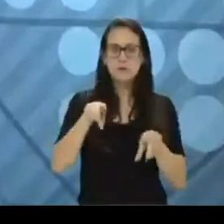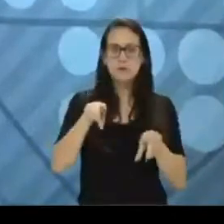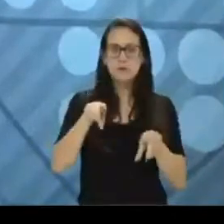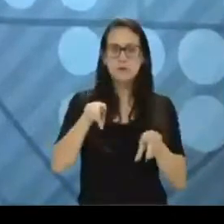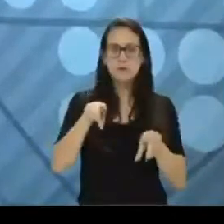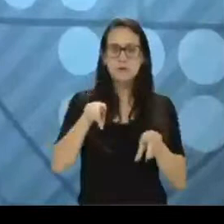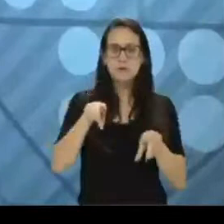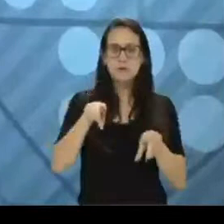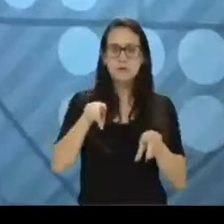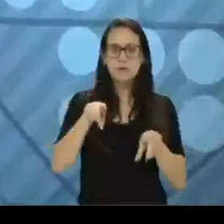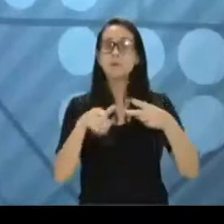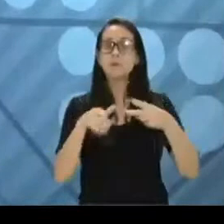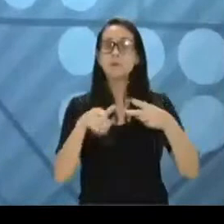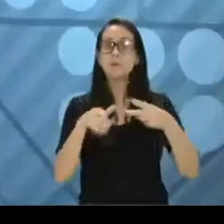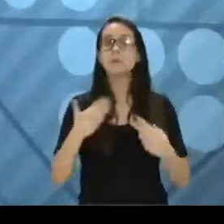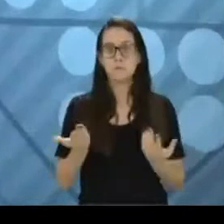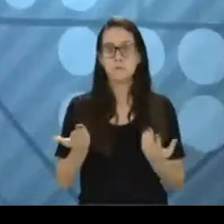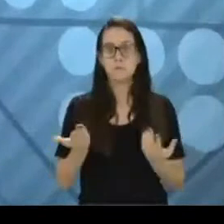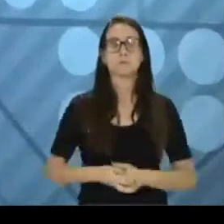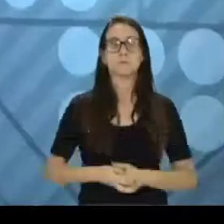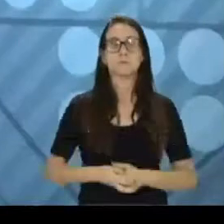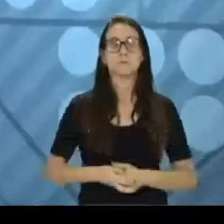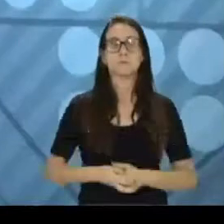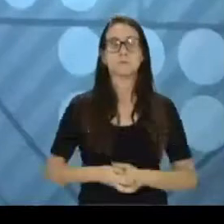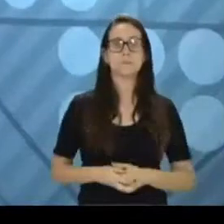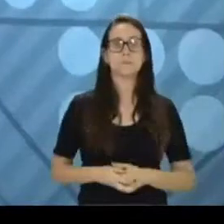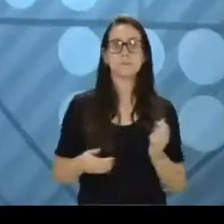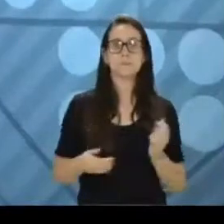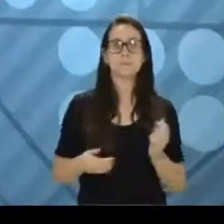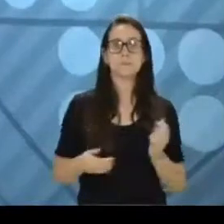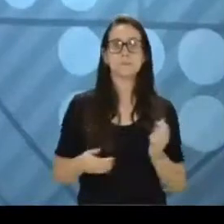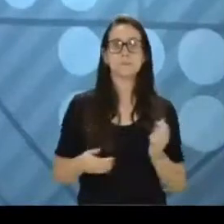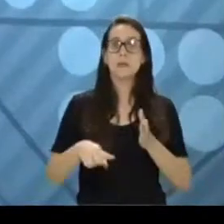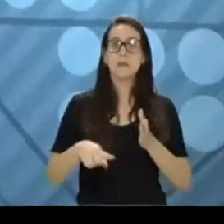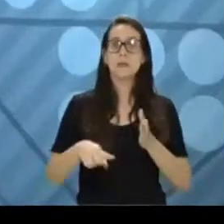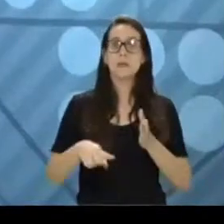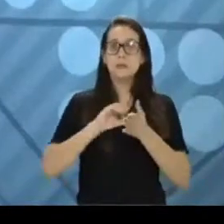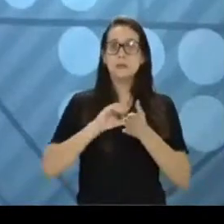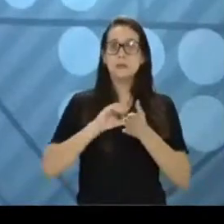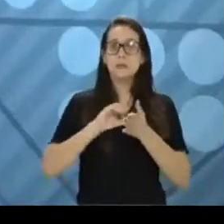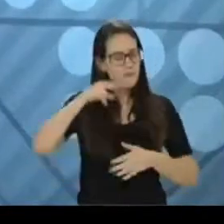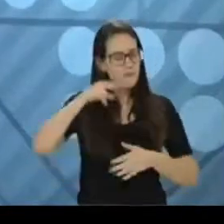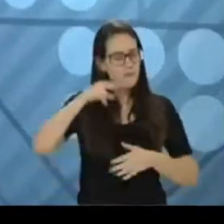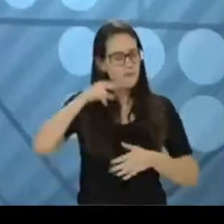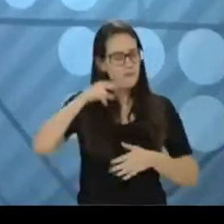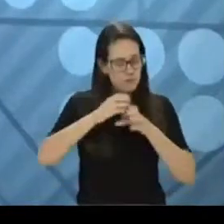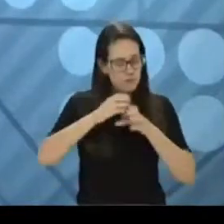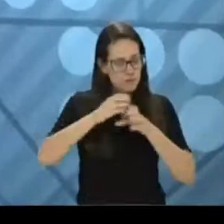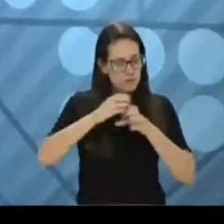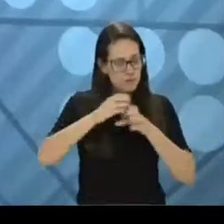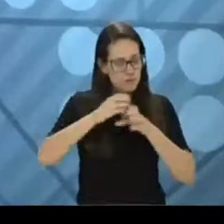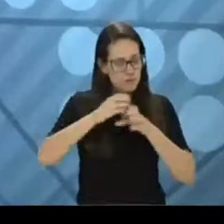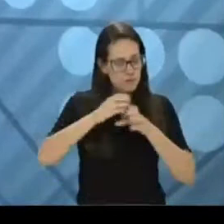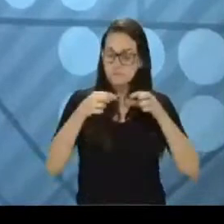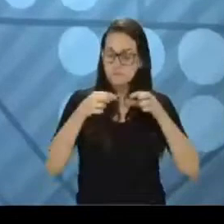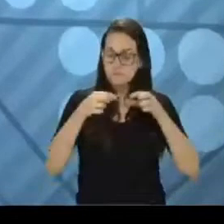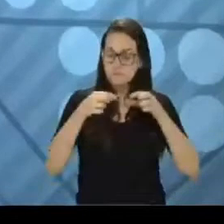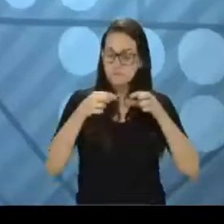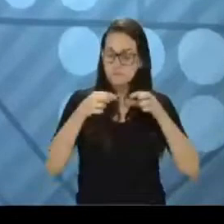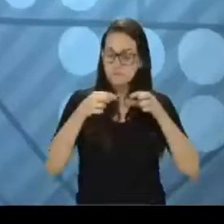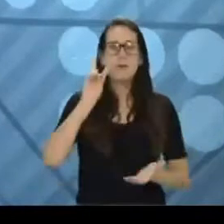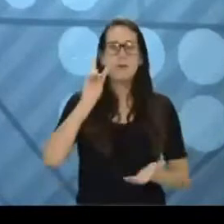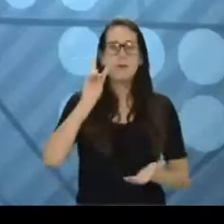então, entre as células eucariontes e as células procariontes. Antes de nós fazermos a nossa visualização, a observação dessas lâminas,